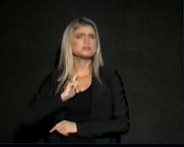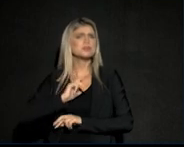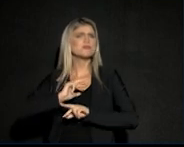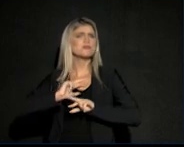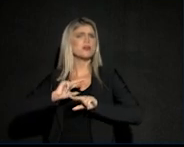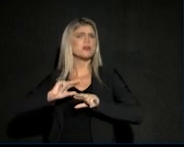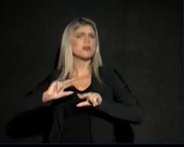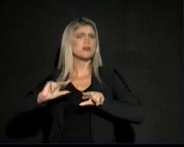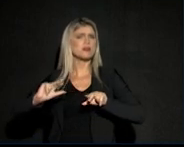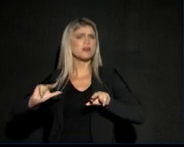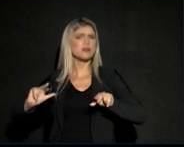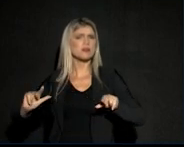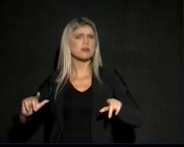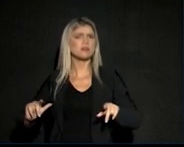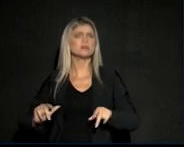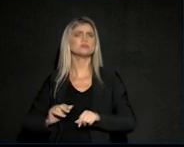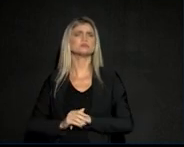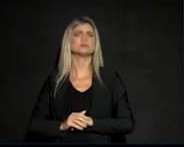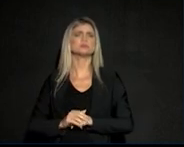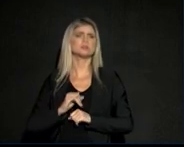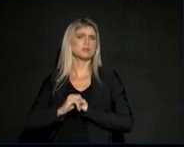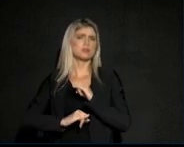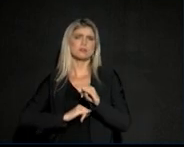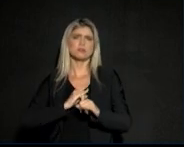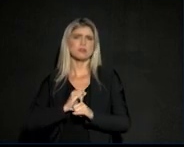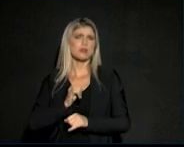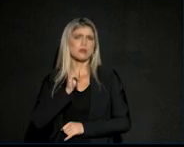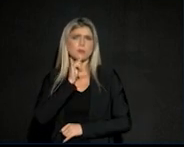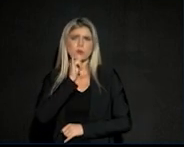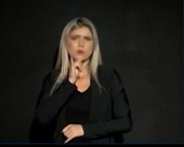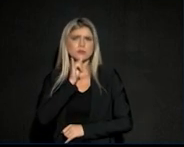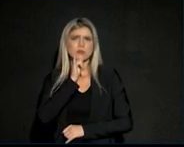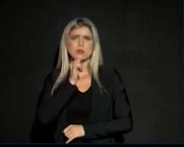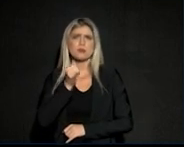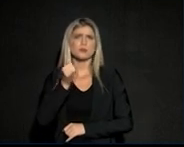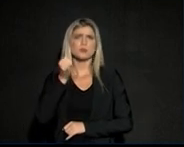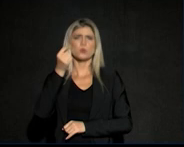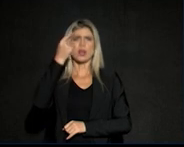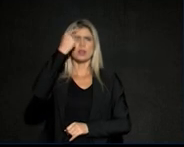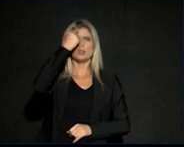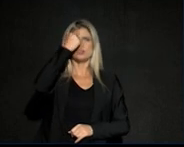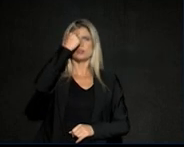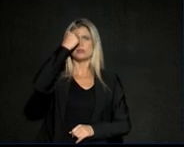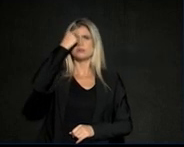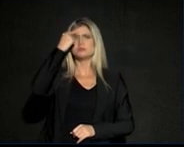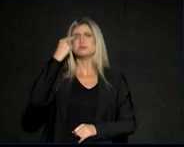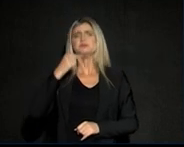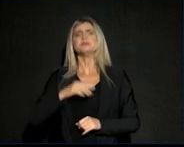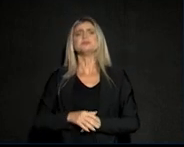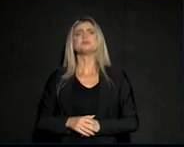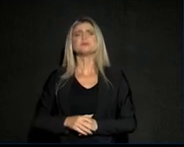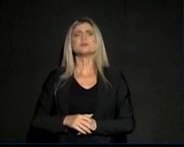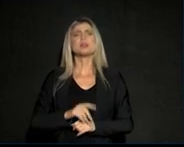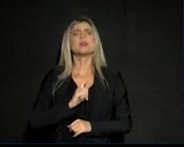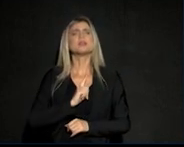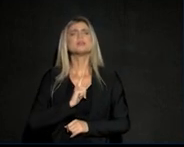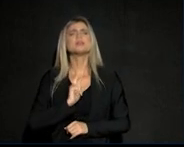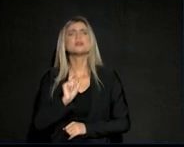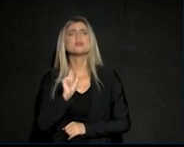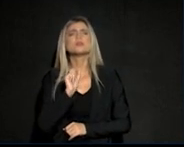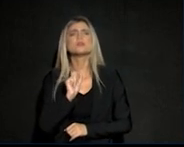tinha vários benchmark internacionais a Índia por exemplo tem um programa chamava a Índia i-tec é que